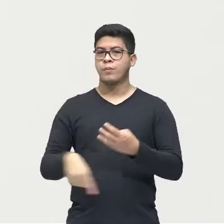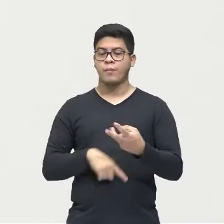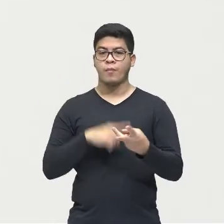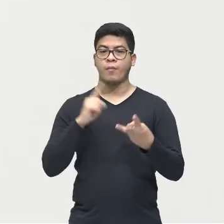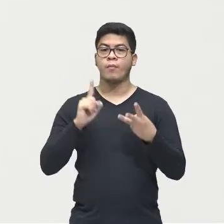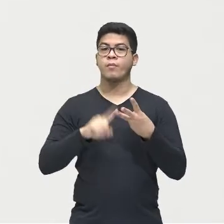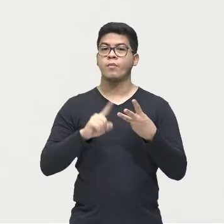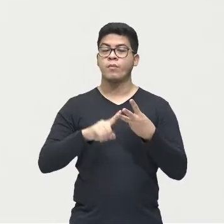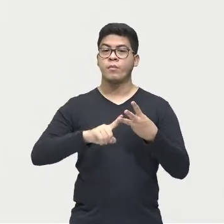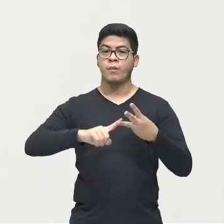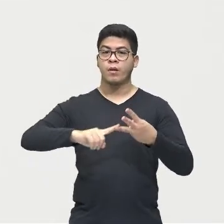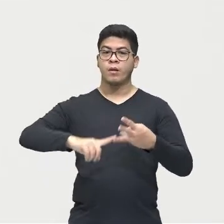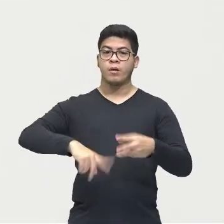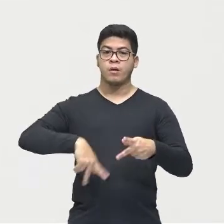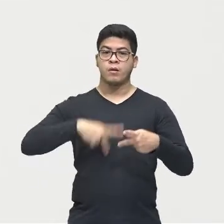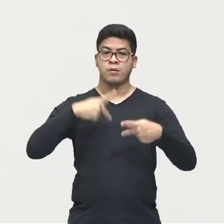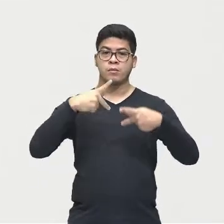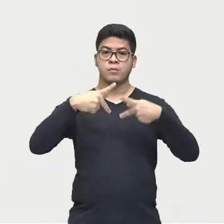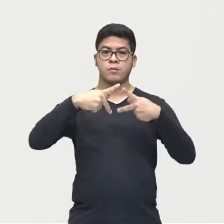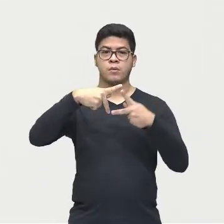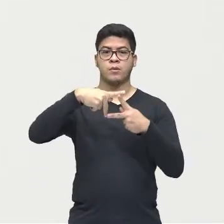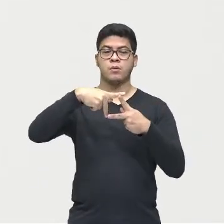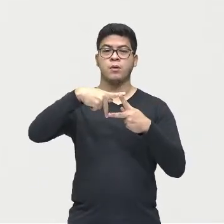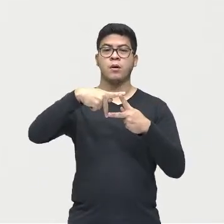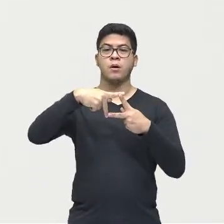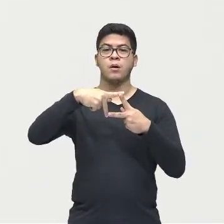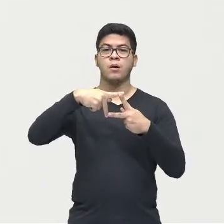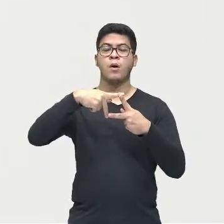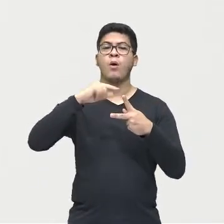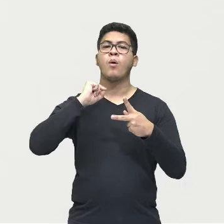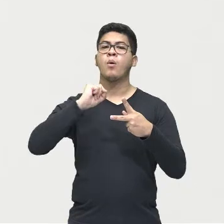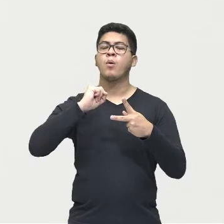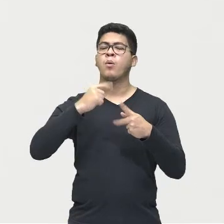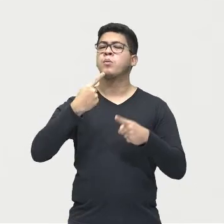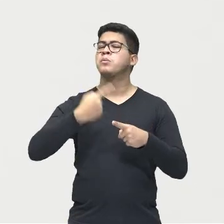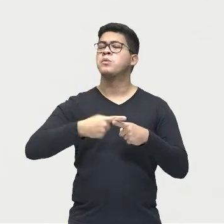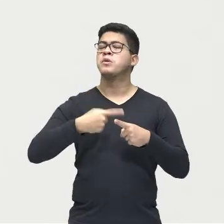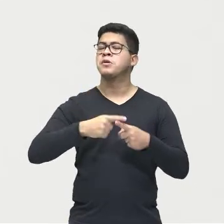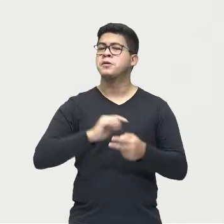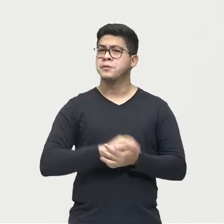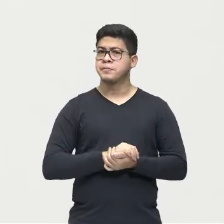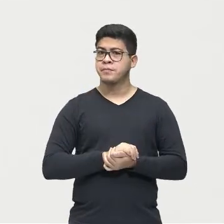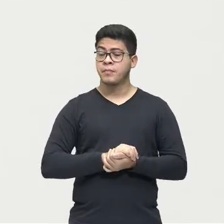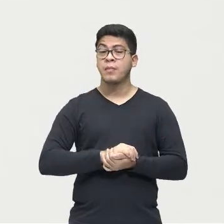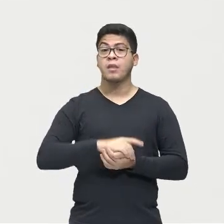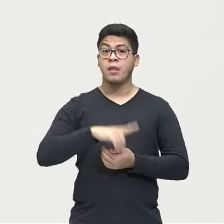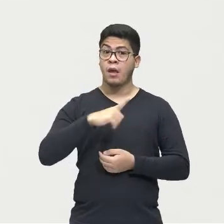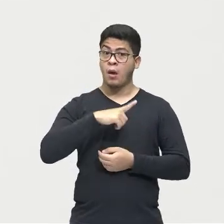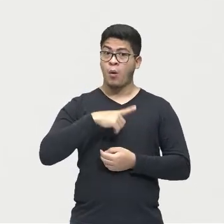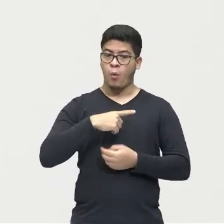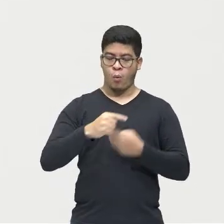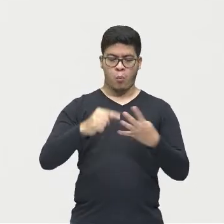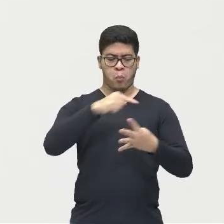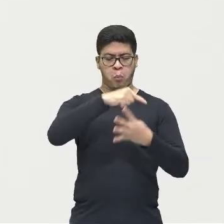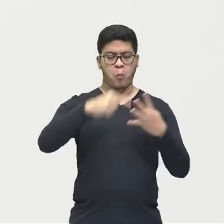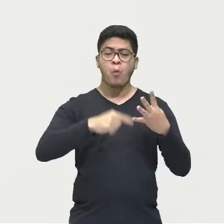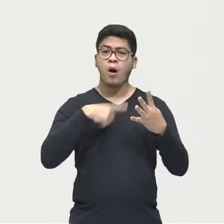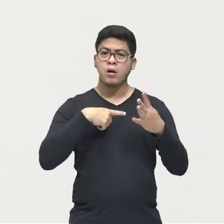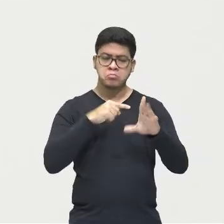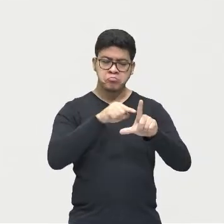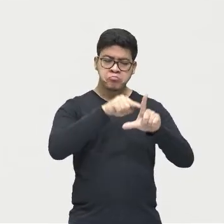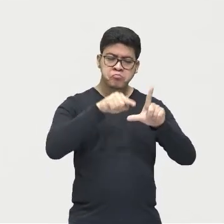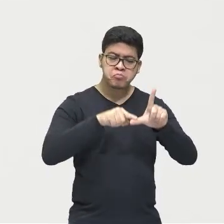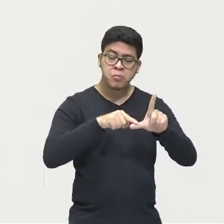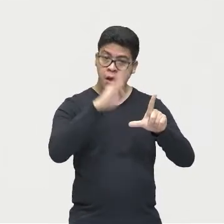Quadrado. O quadrado, além de possuir 4 ângulos retos, ele também